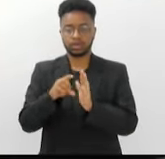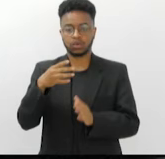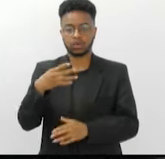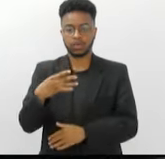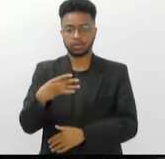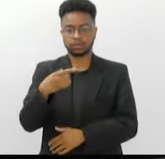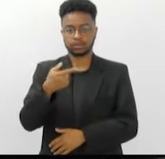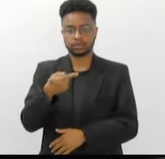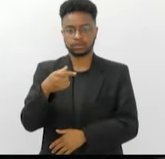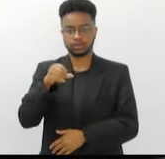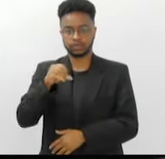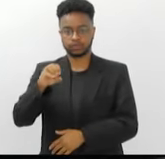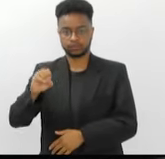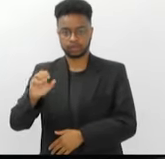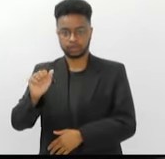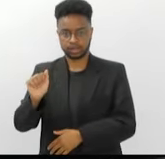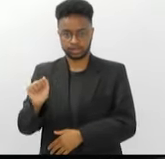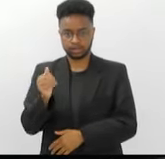4.790-A